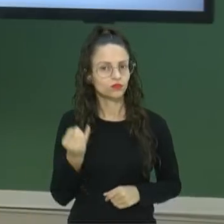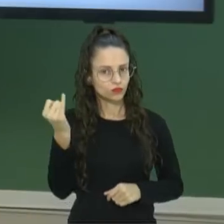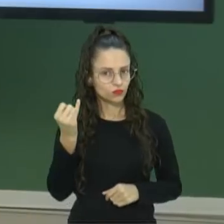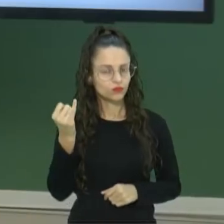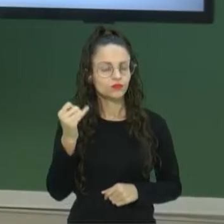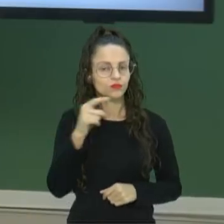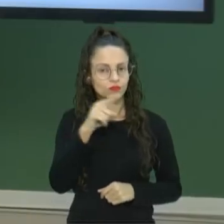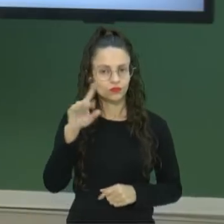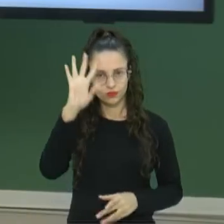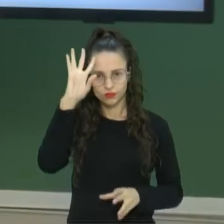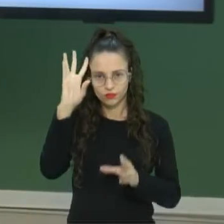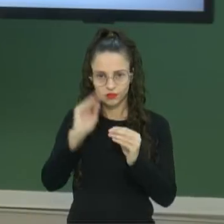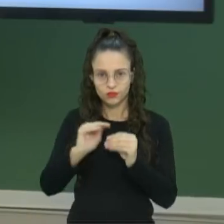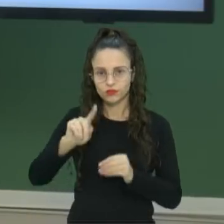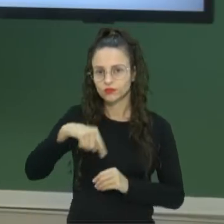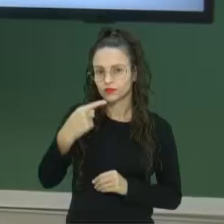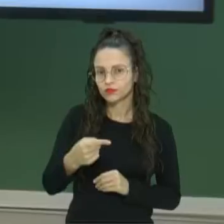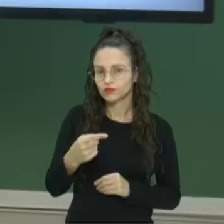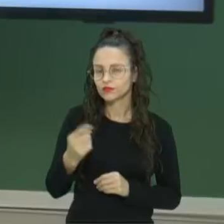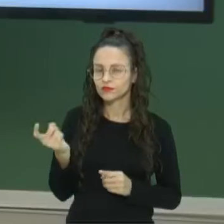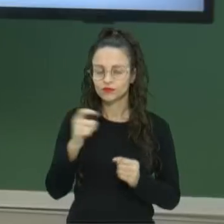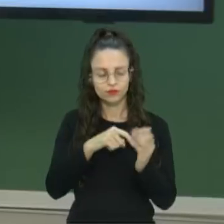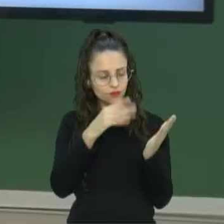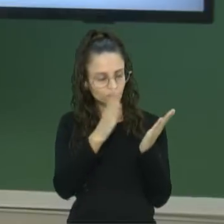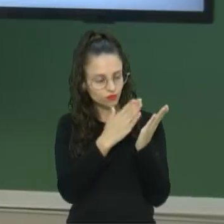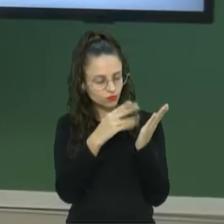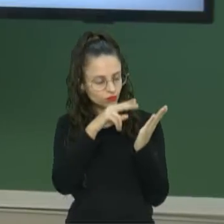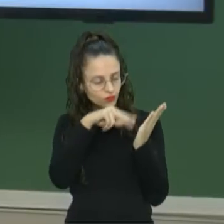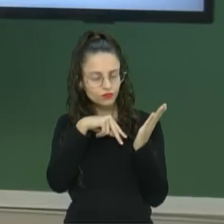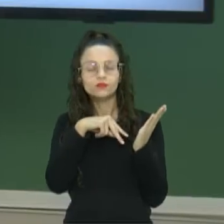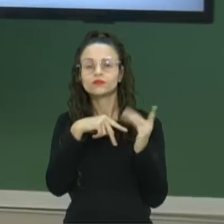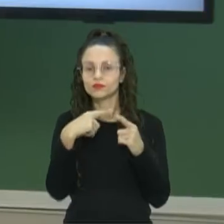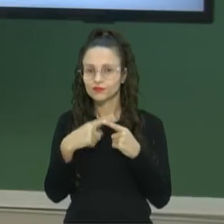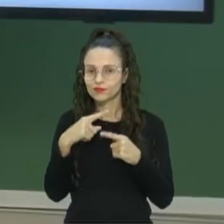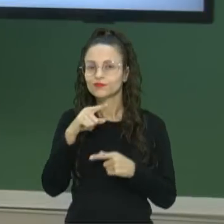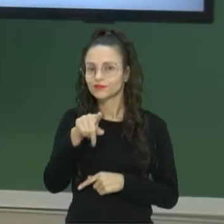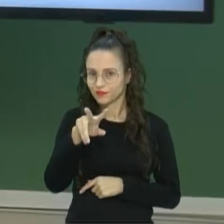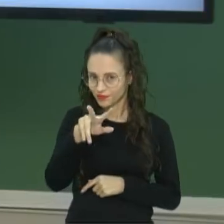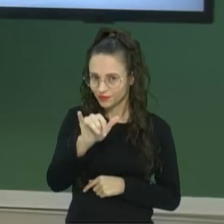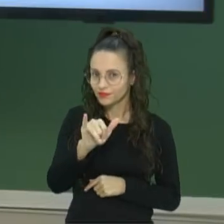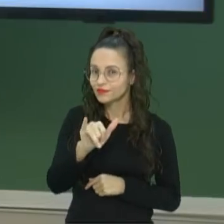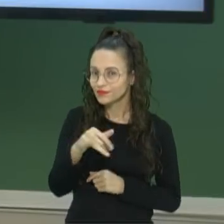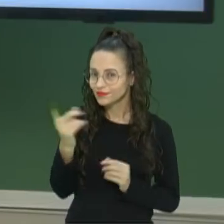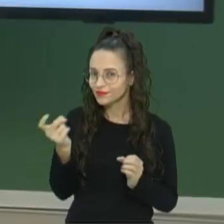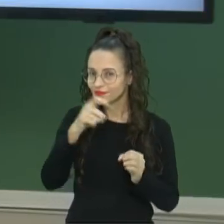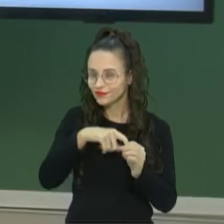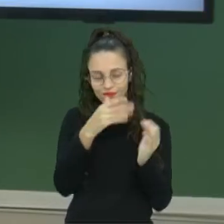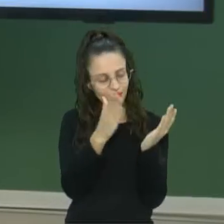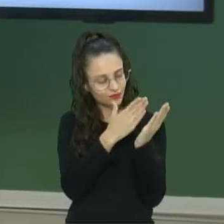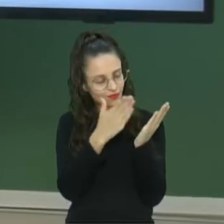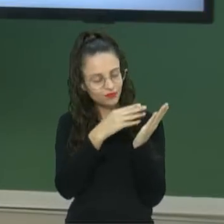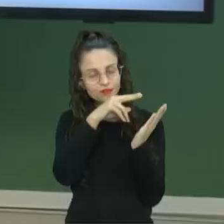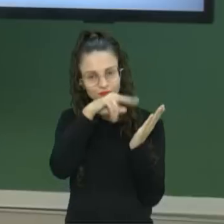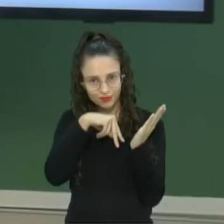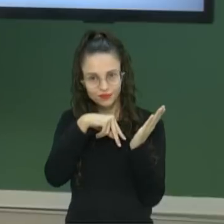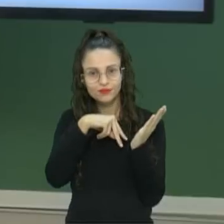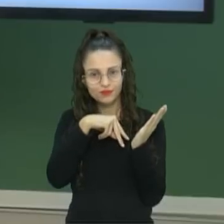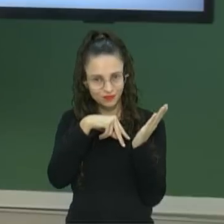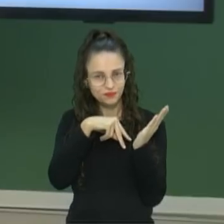importante para você entender depois, quando você voltar a olhar o caderno, porque você vai voltar, né? E vai olhar o